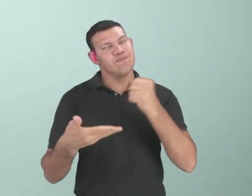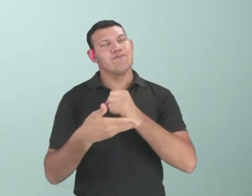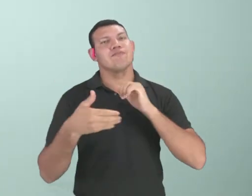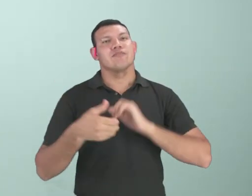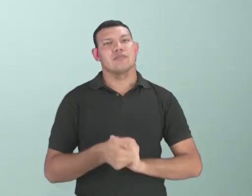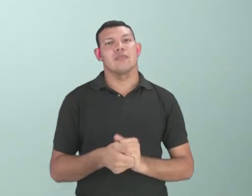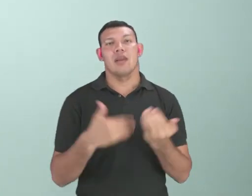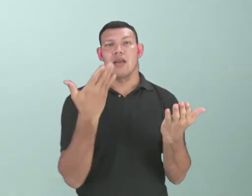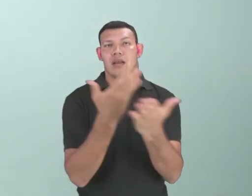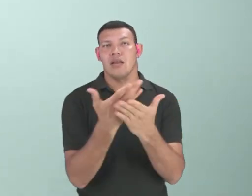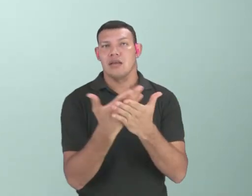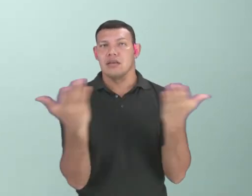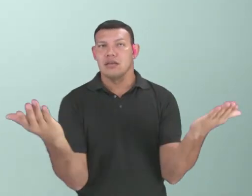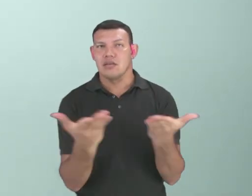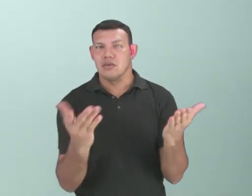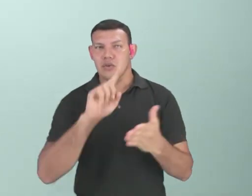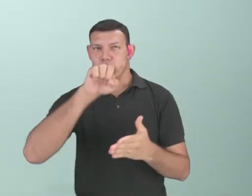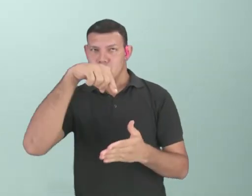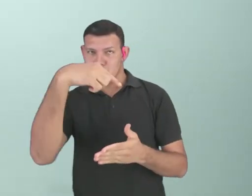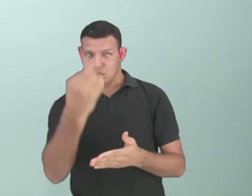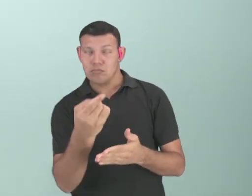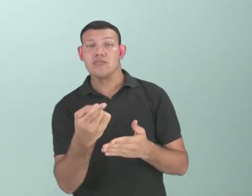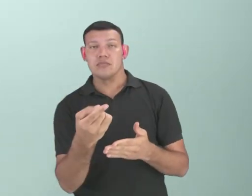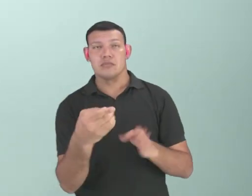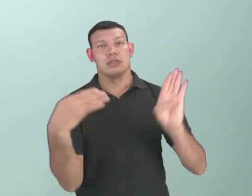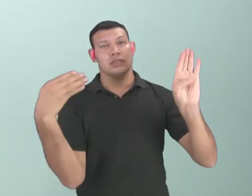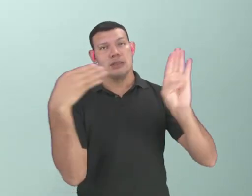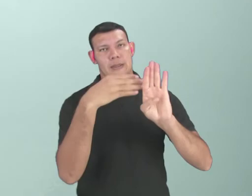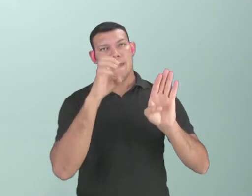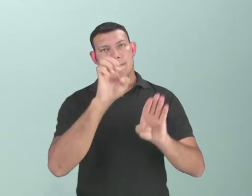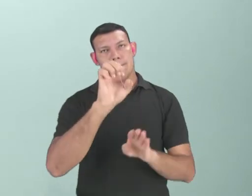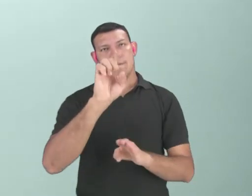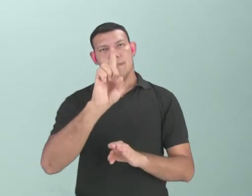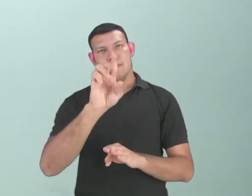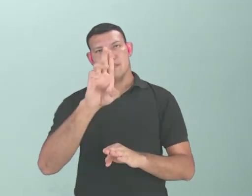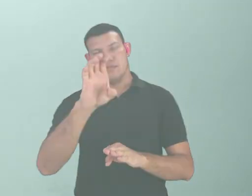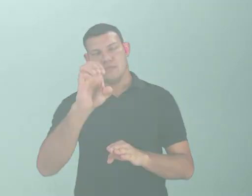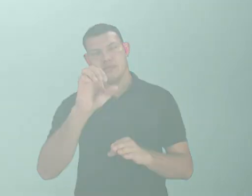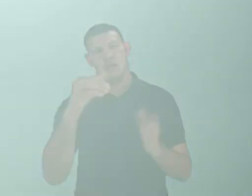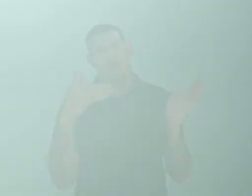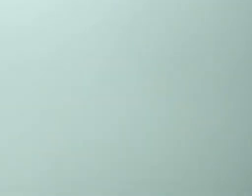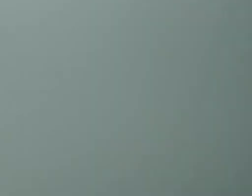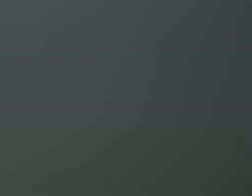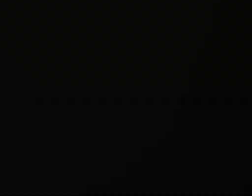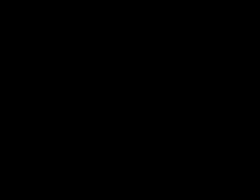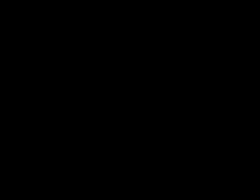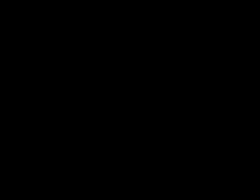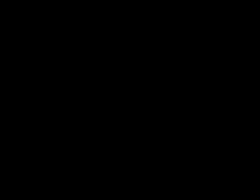Essa foi a aula de hoje. Para outras aulas é só acessar a plataforma Eduque e até a próxima.